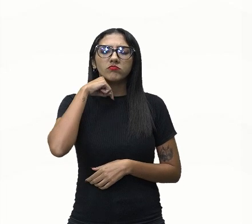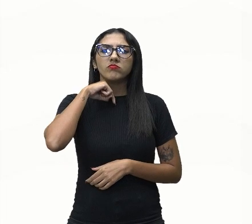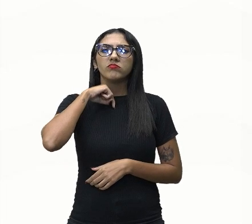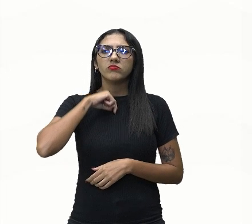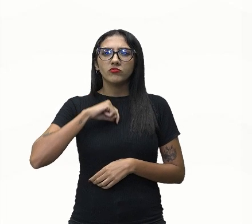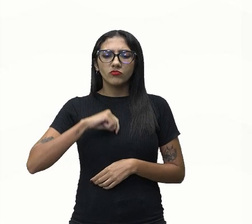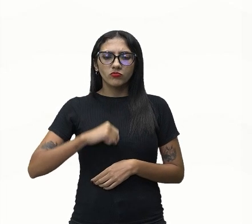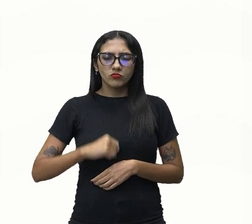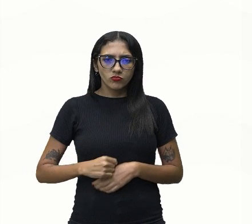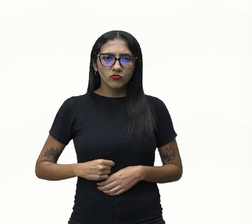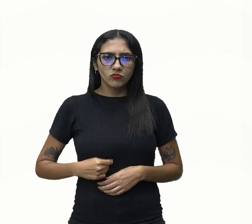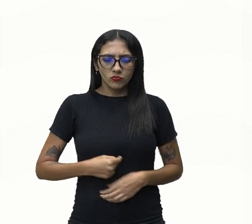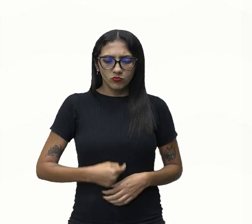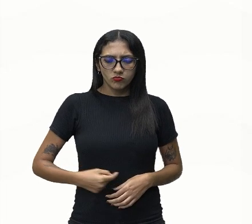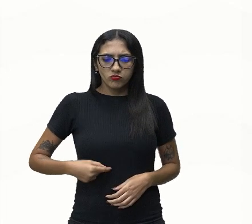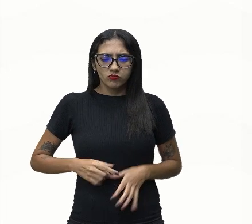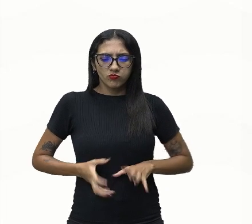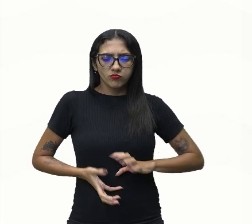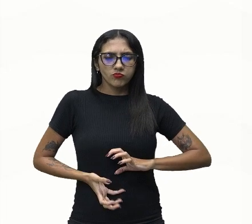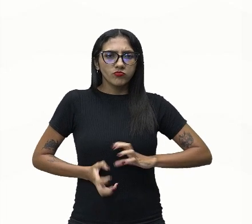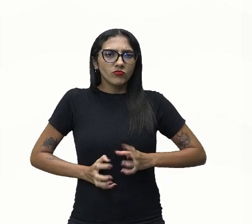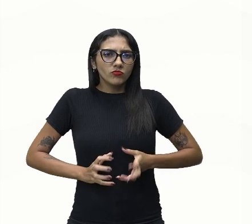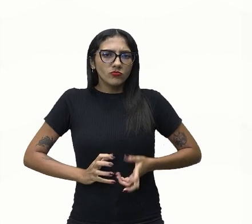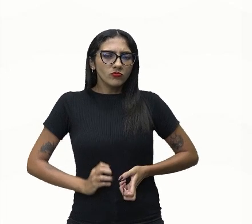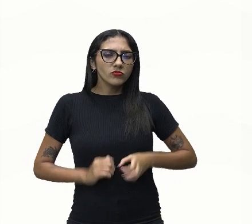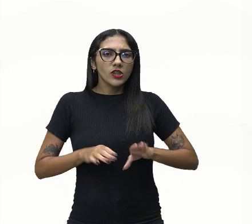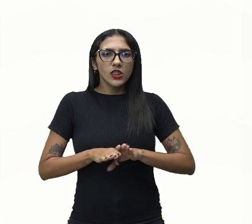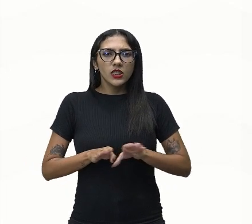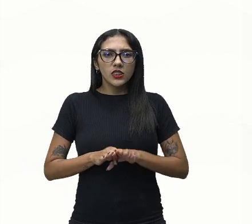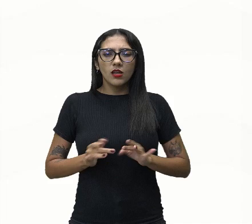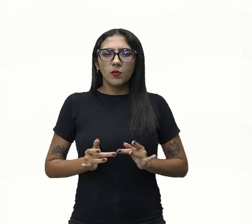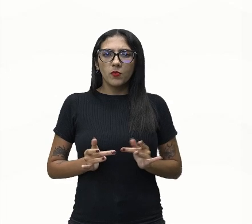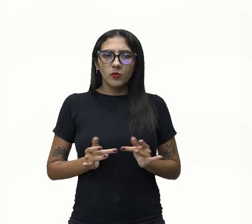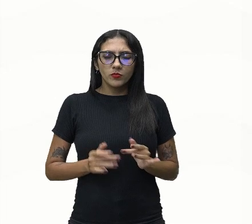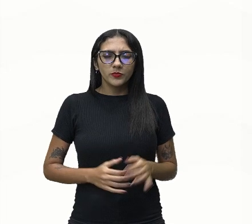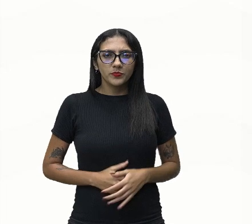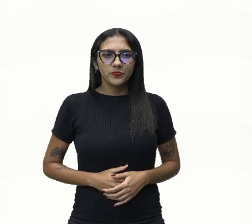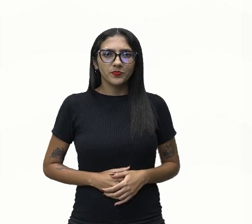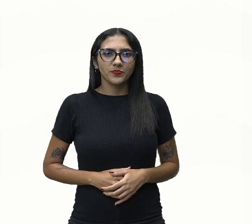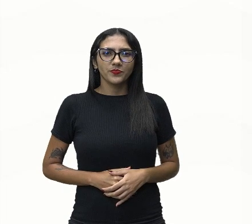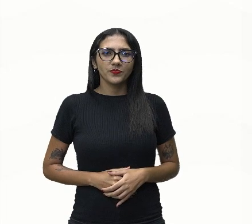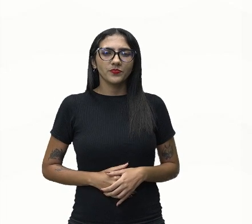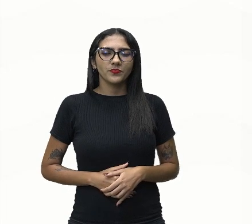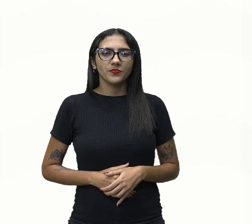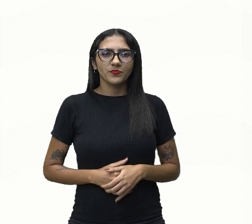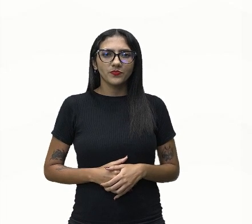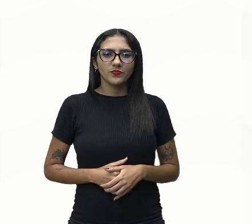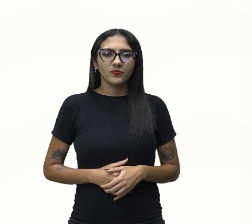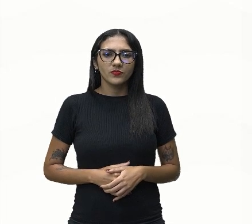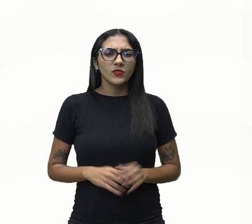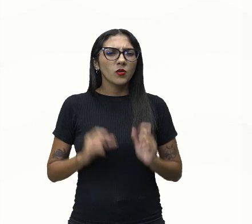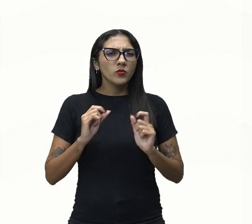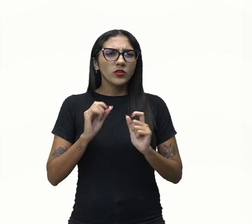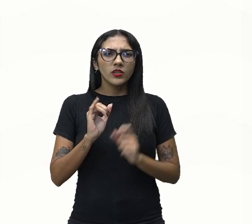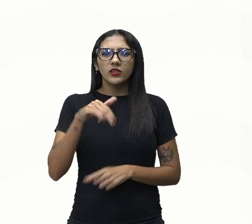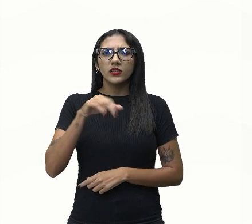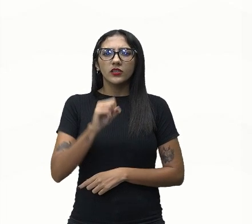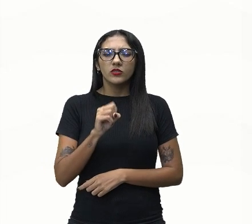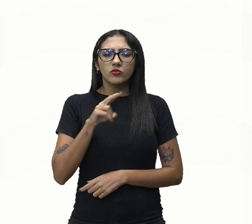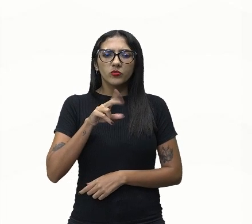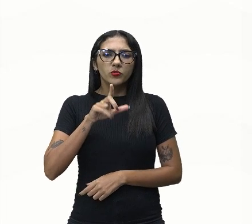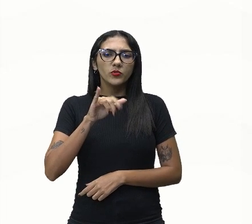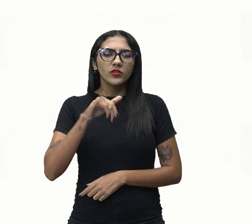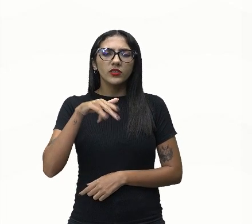alimentos, ele vai agir também no processo de digestão. E aí, o que a insulina faz no nosso